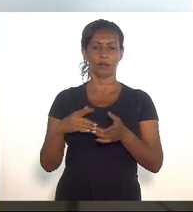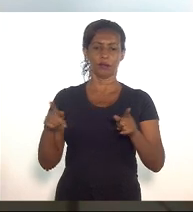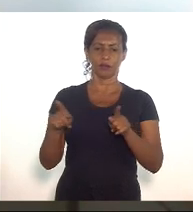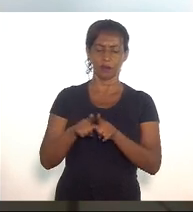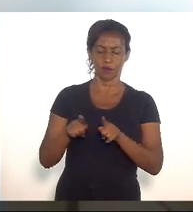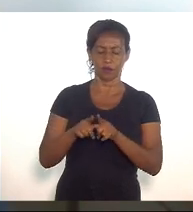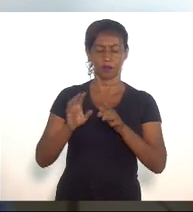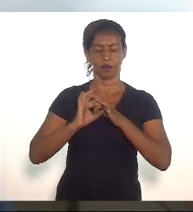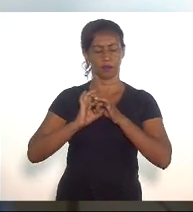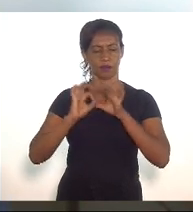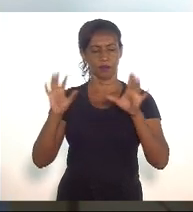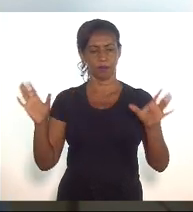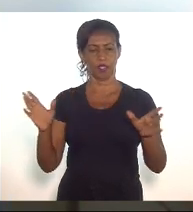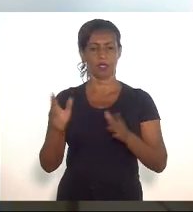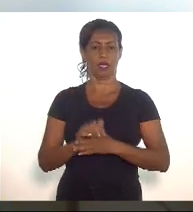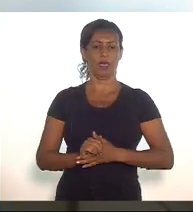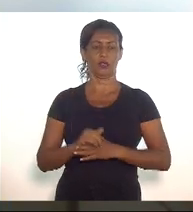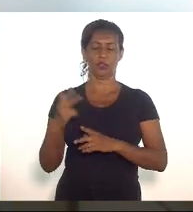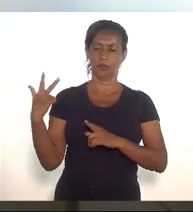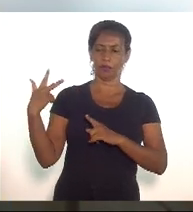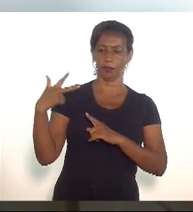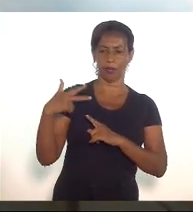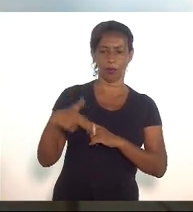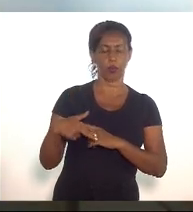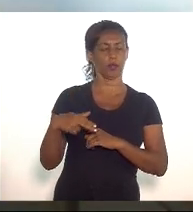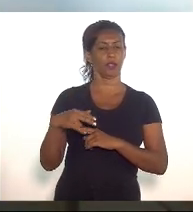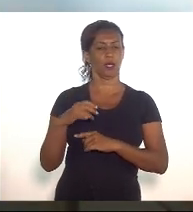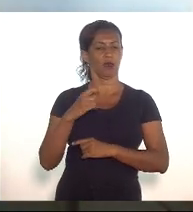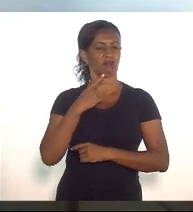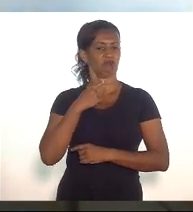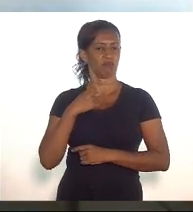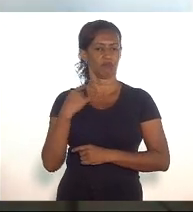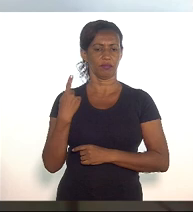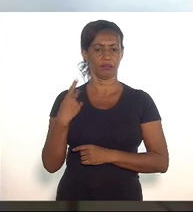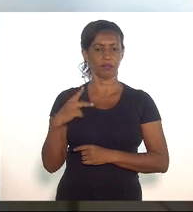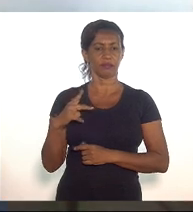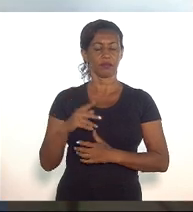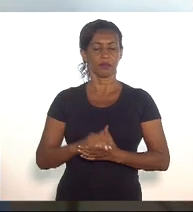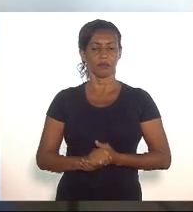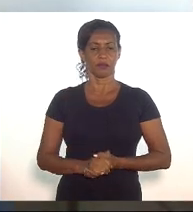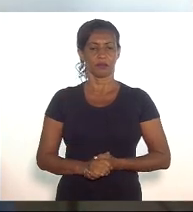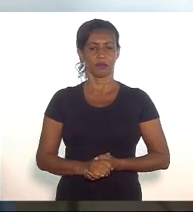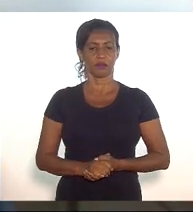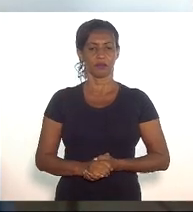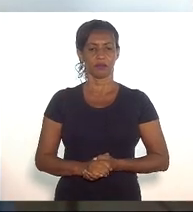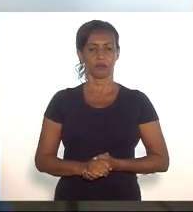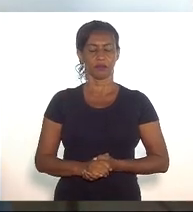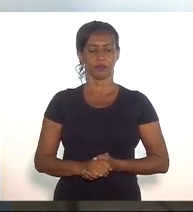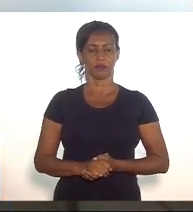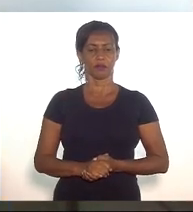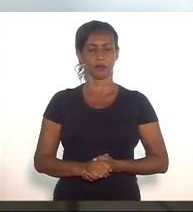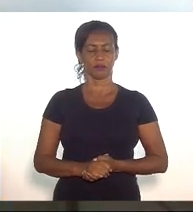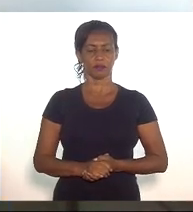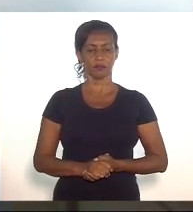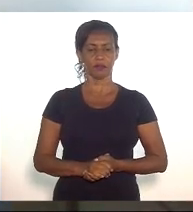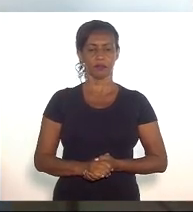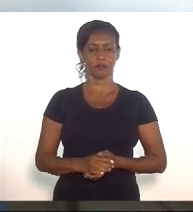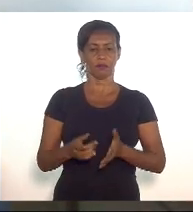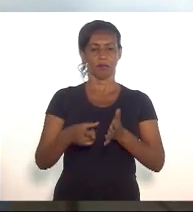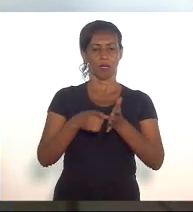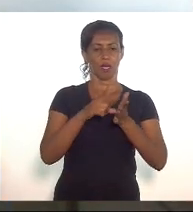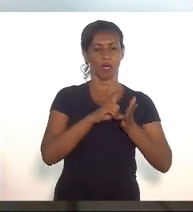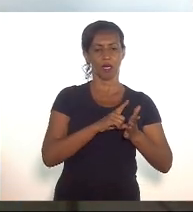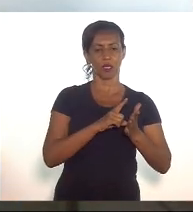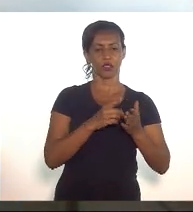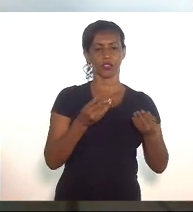toda a liberdade para abordar o que mais desejar. Mas, antes de passar para o secretário, eu queria